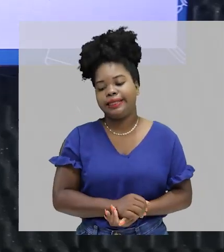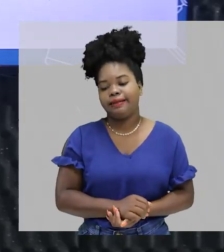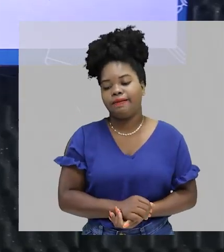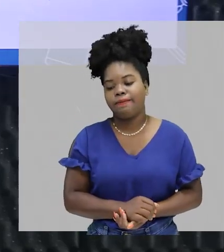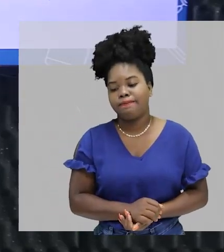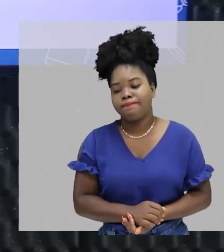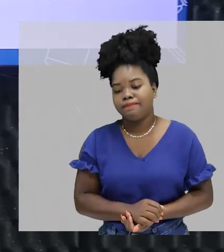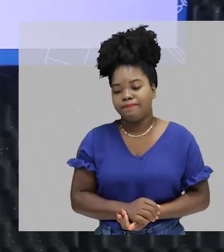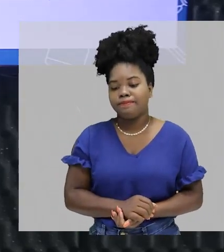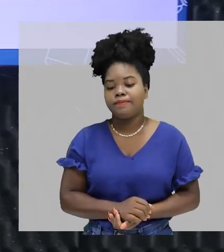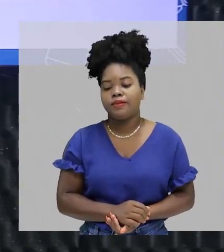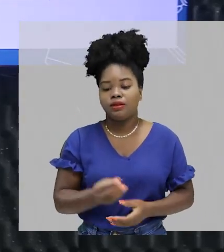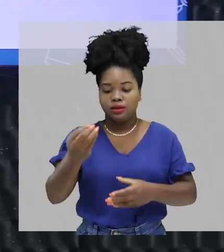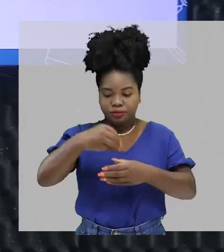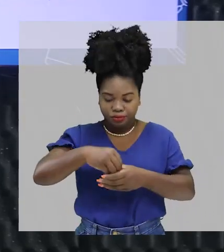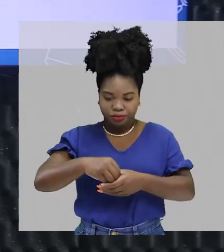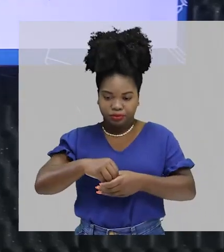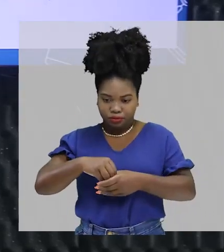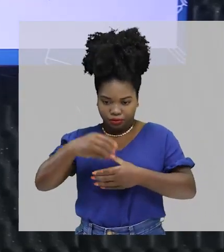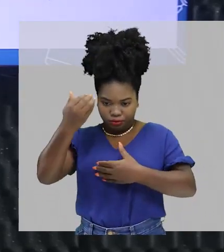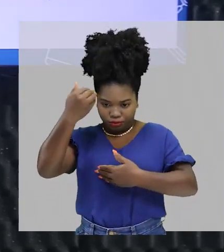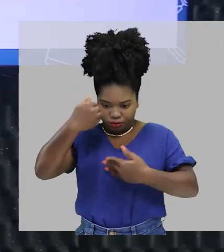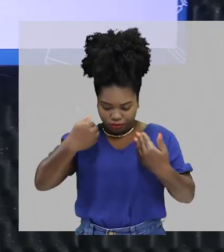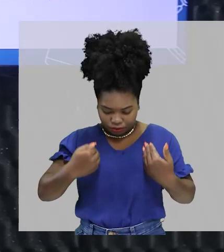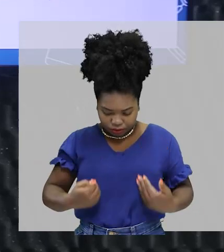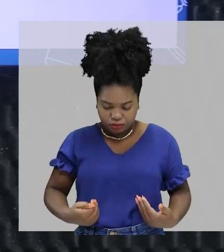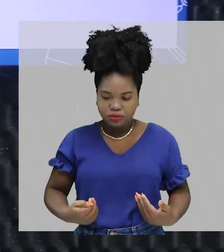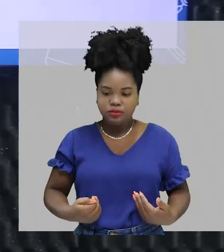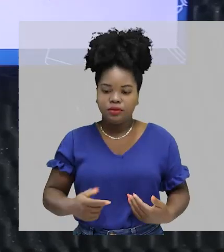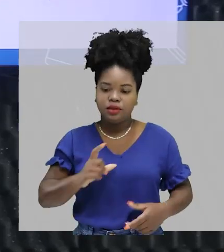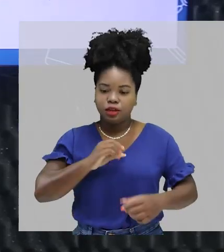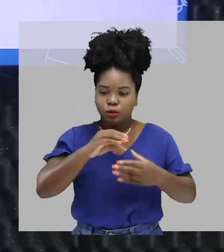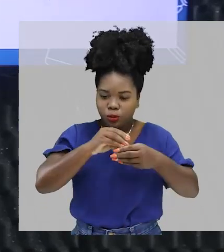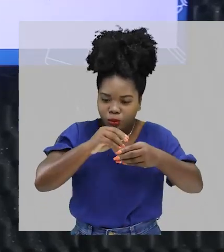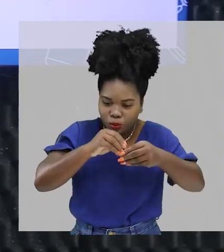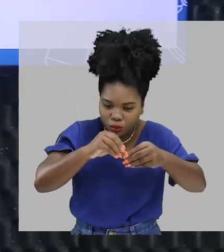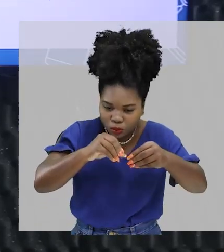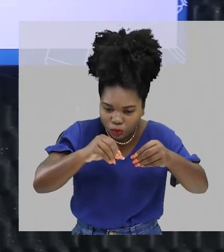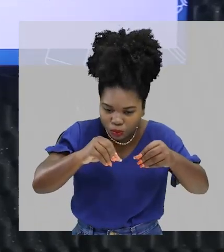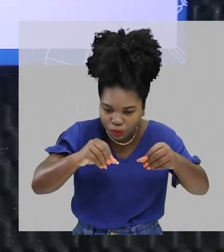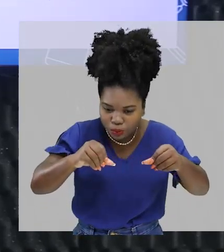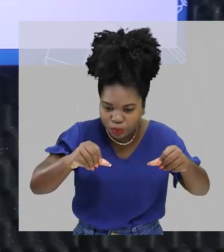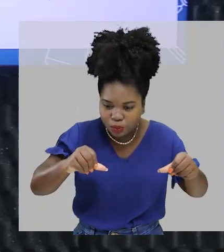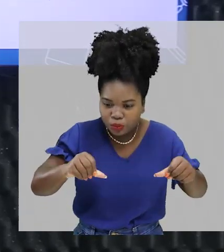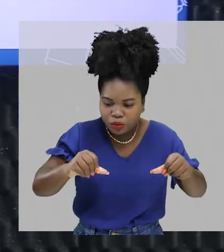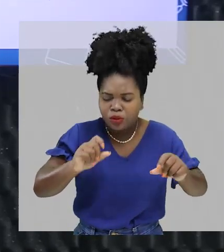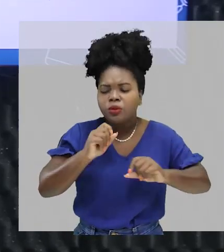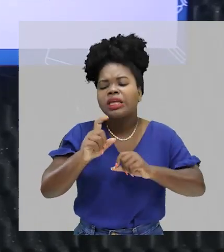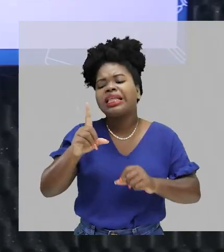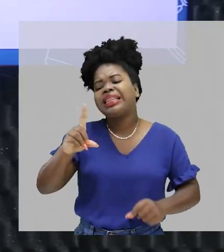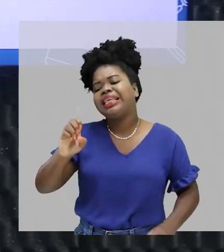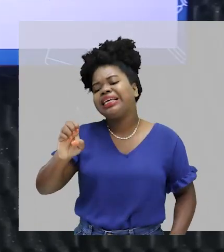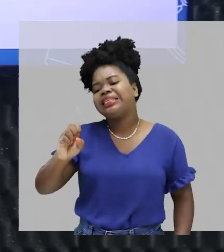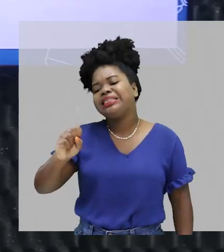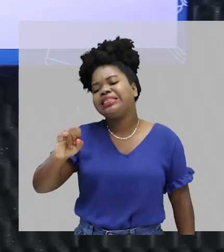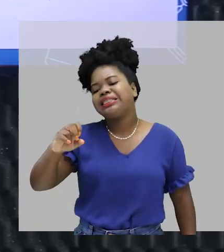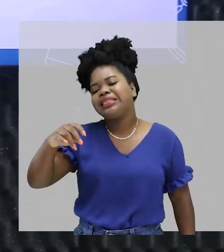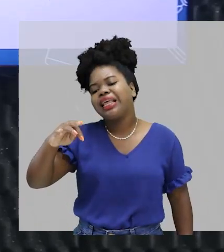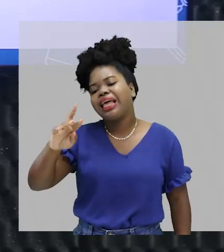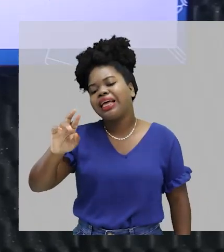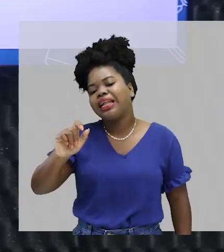que está nele vai começar a sofrer a desintegração. O que é isso? É a emissão